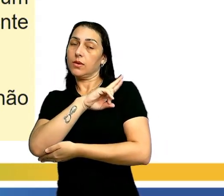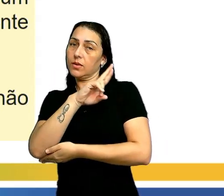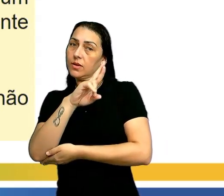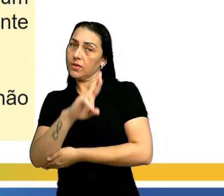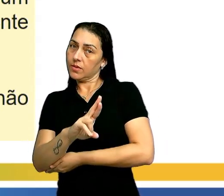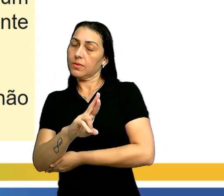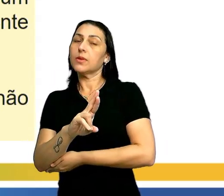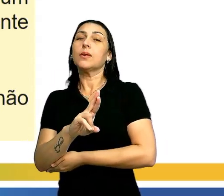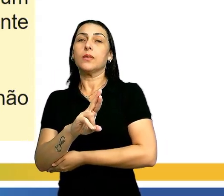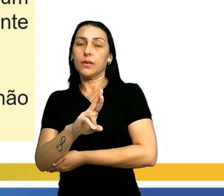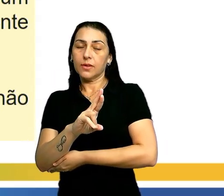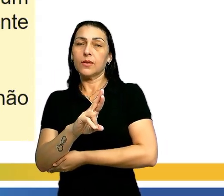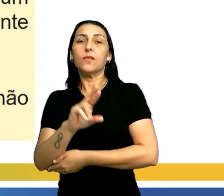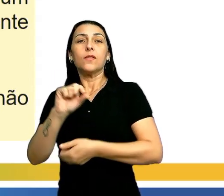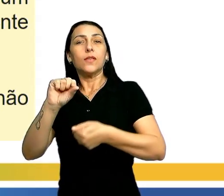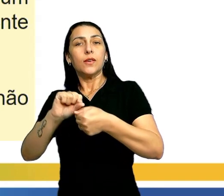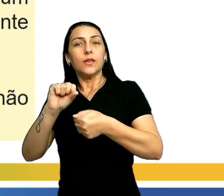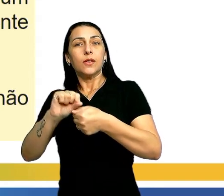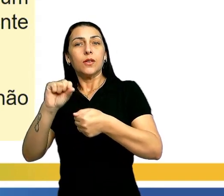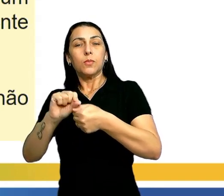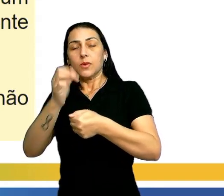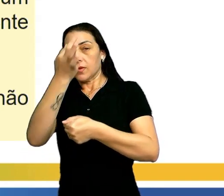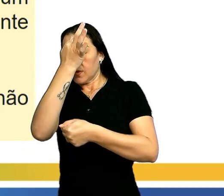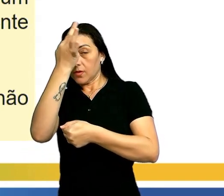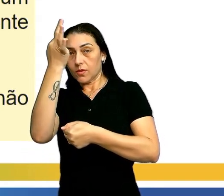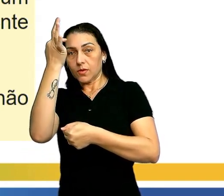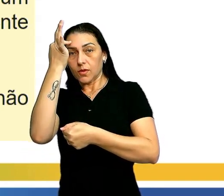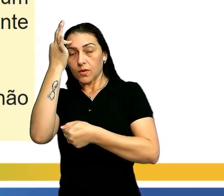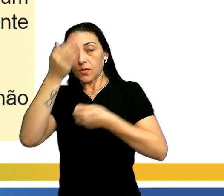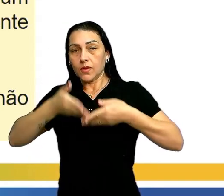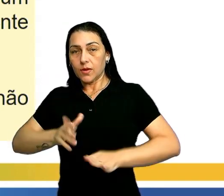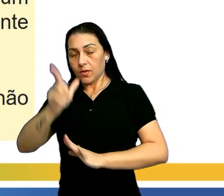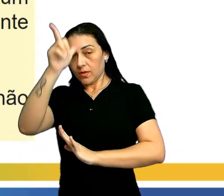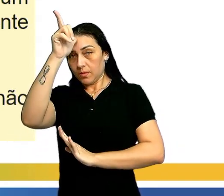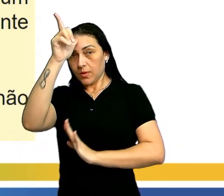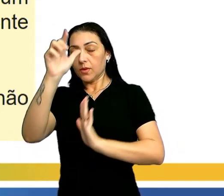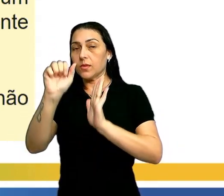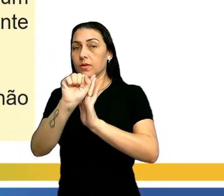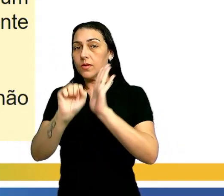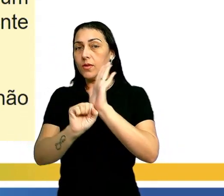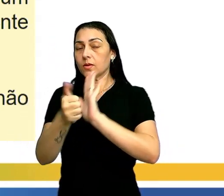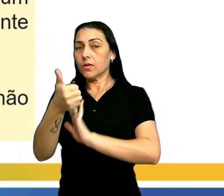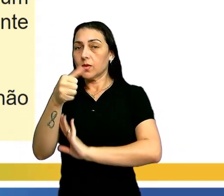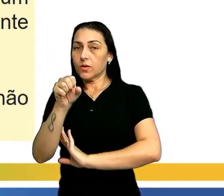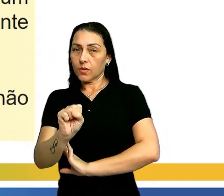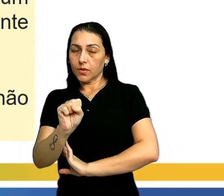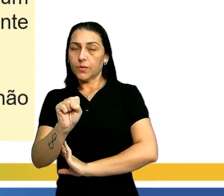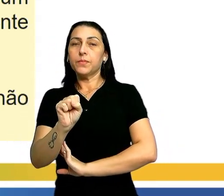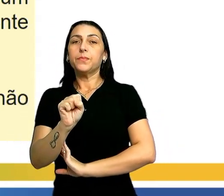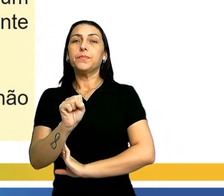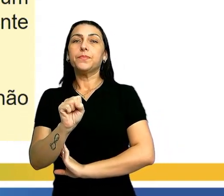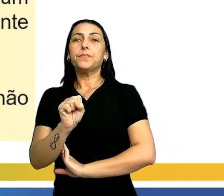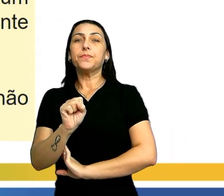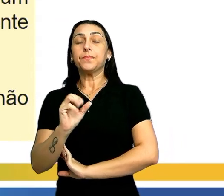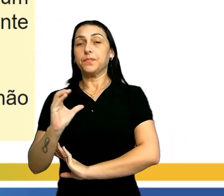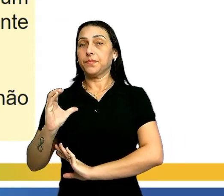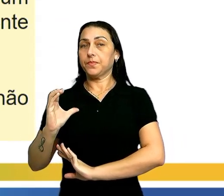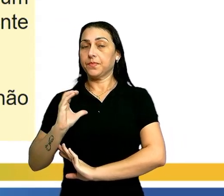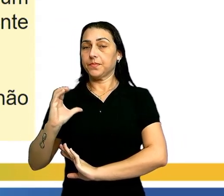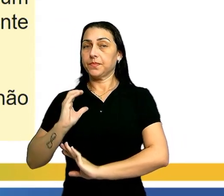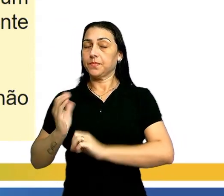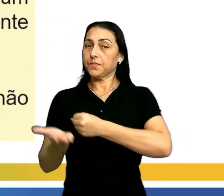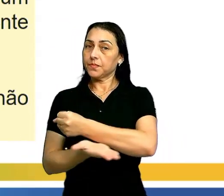da obrigação, desenvolvida por este filósofo alemão no século XVIII, como eu falei anteriormente. A ética